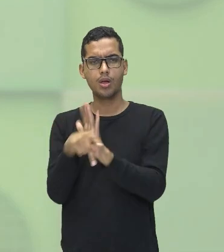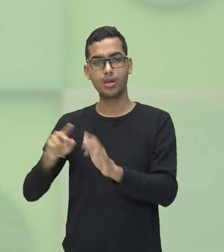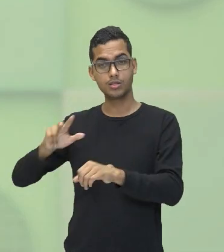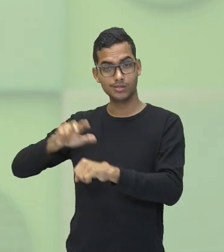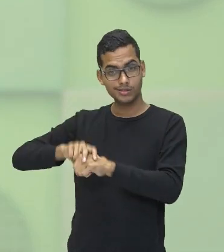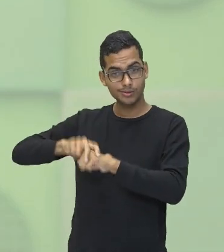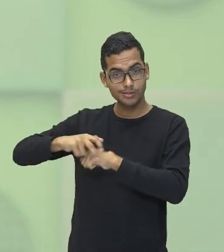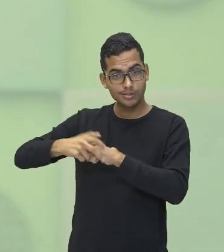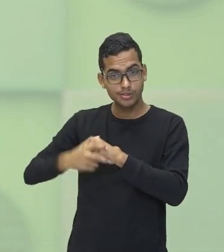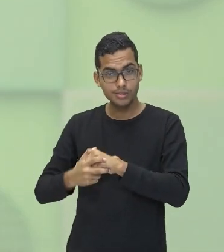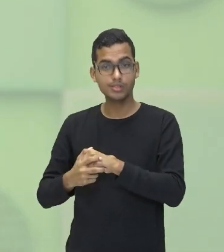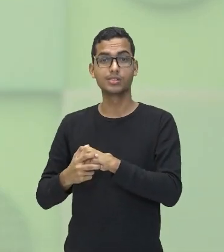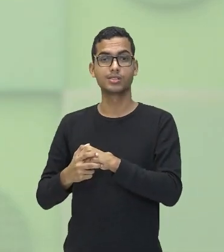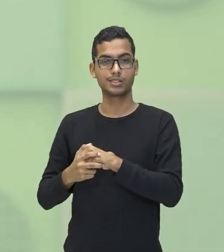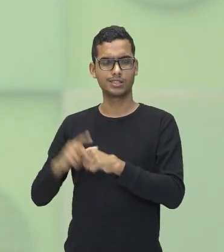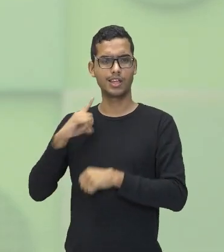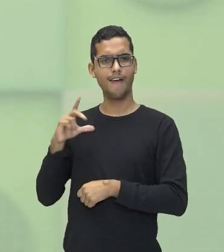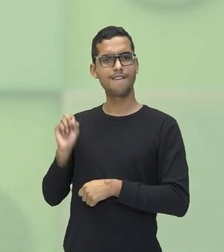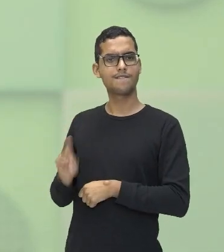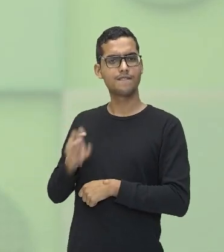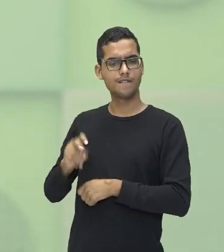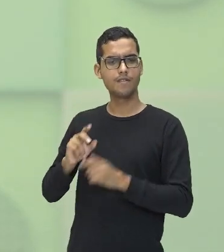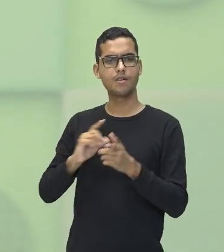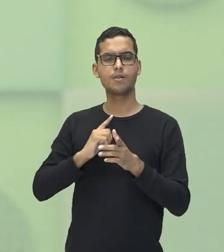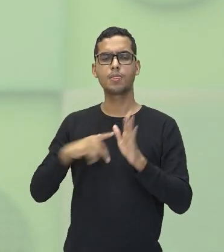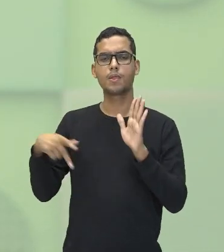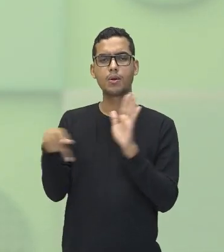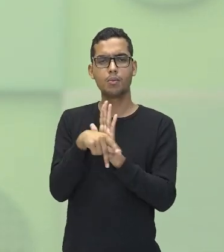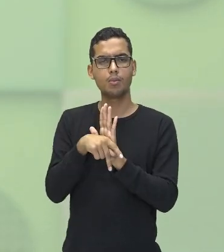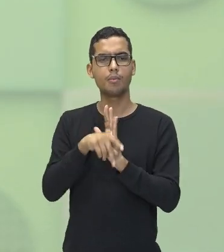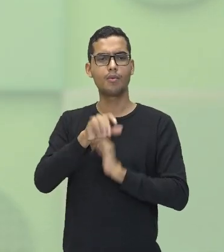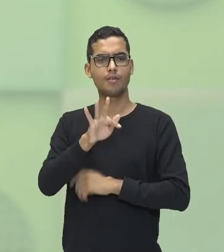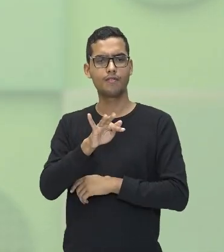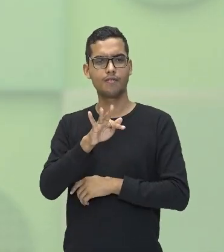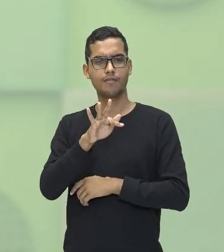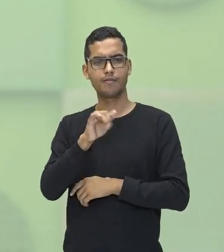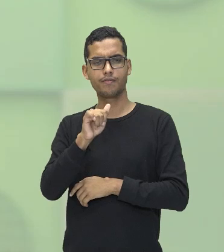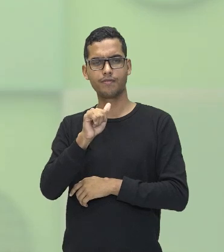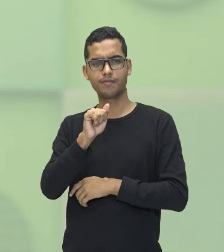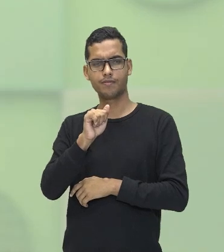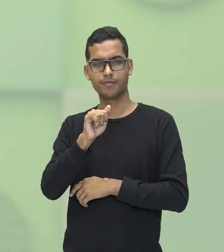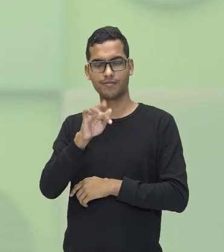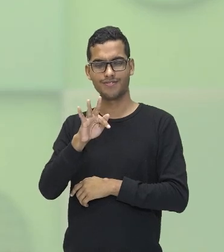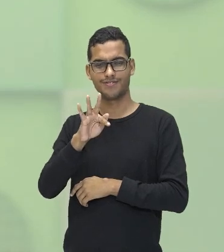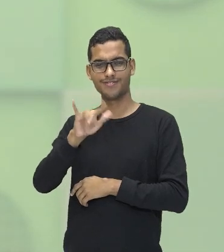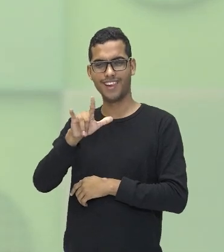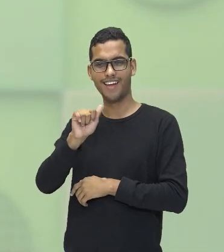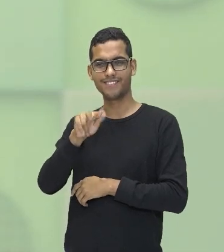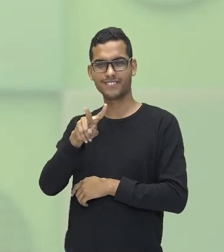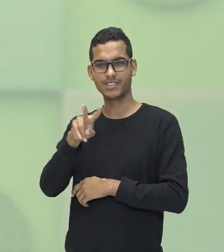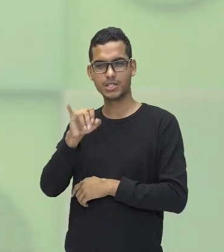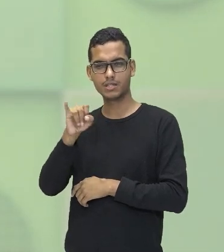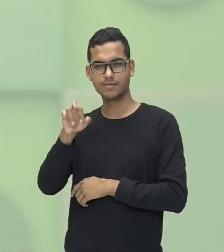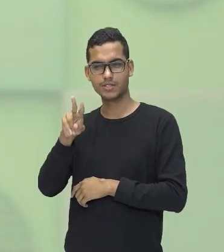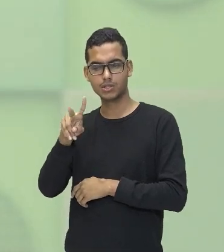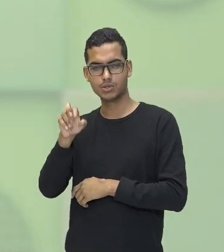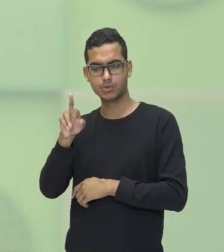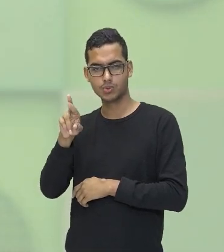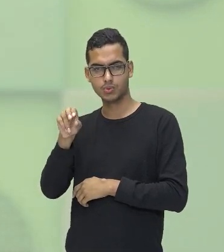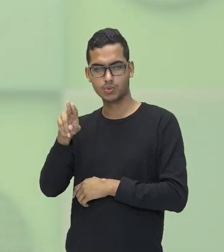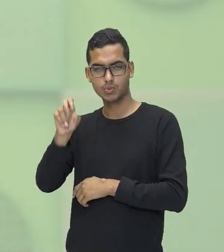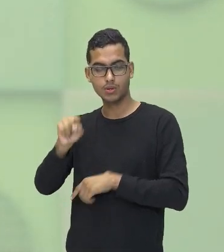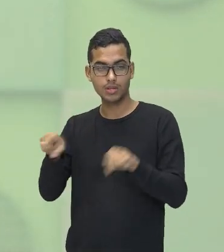doença causada por vírus do gênero Flavivírus, onde existe 4 sorotipos, a dengue